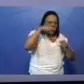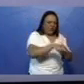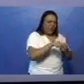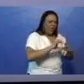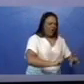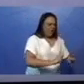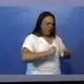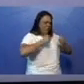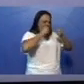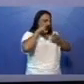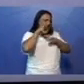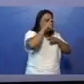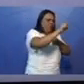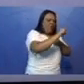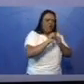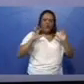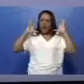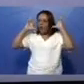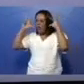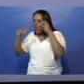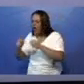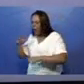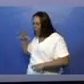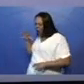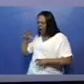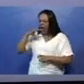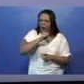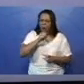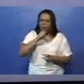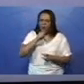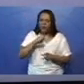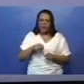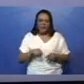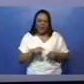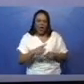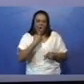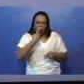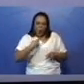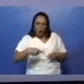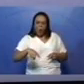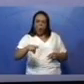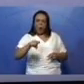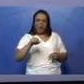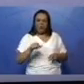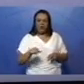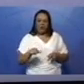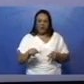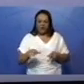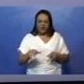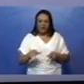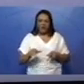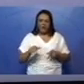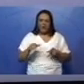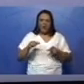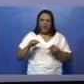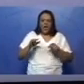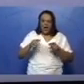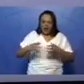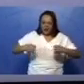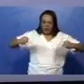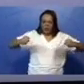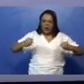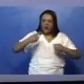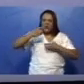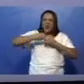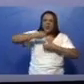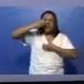uma grande agilidade, força também, no elefante, a capacidade na girafa de alcançar coisas altas e